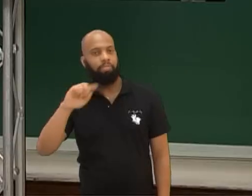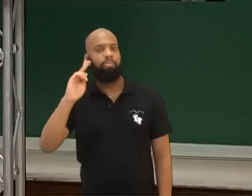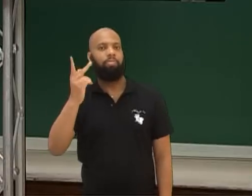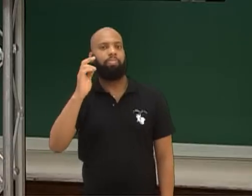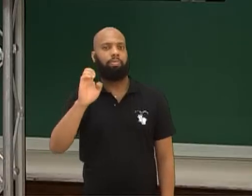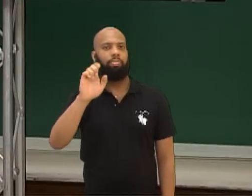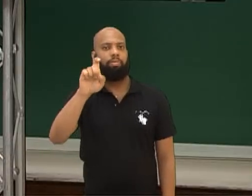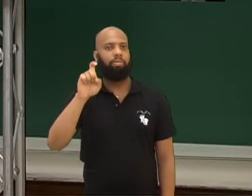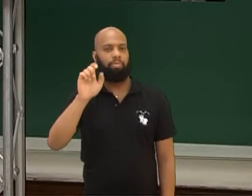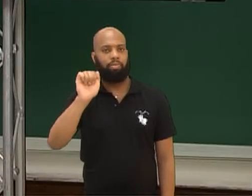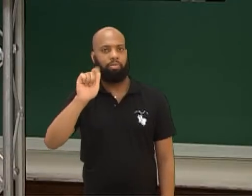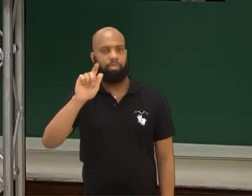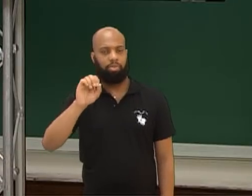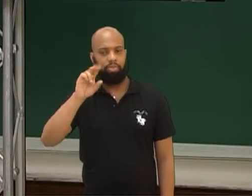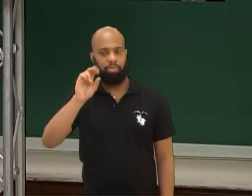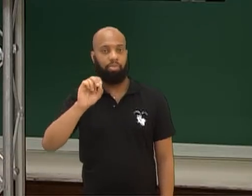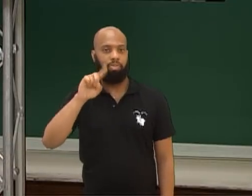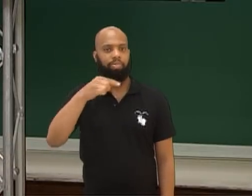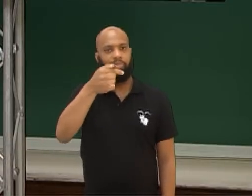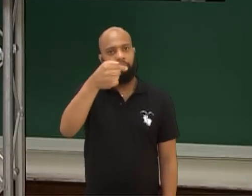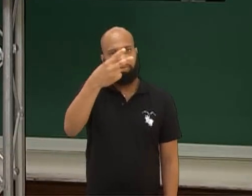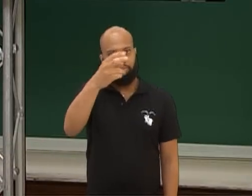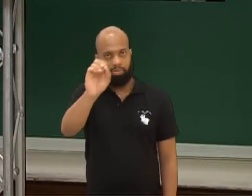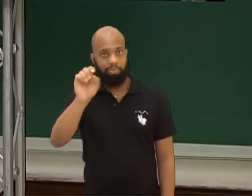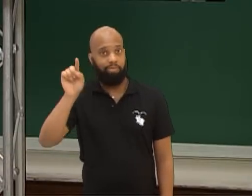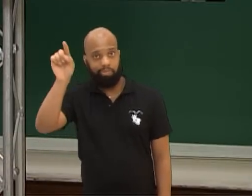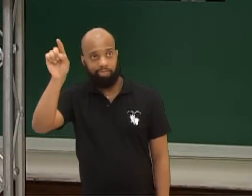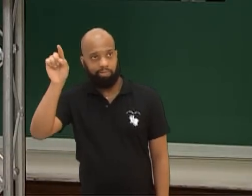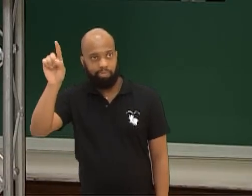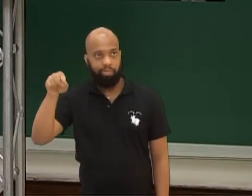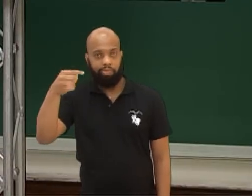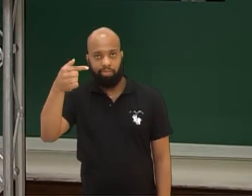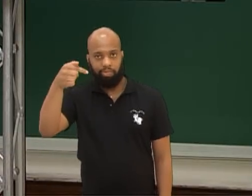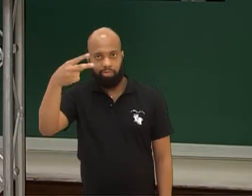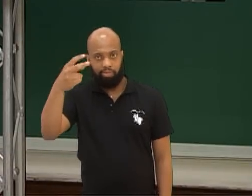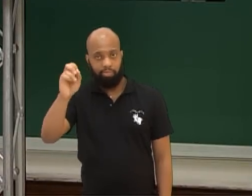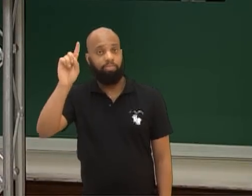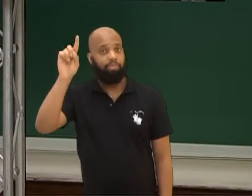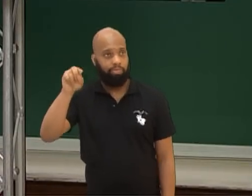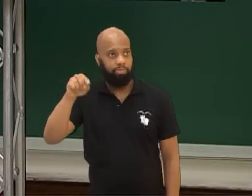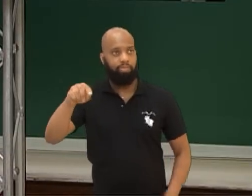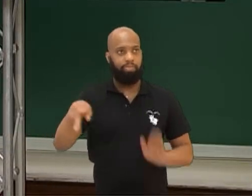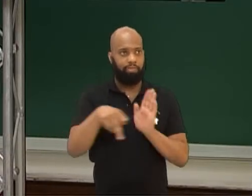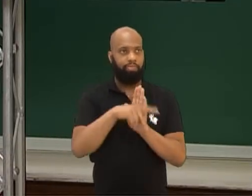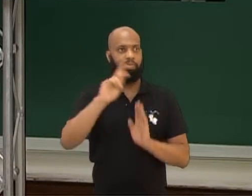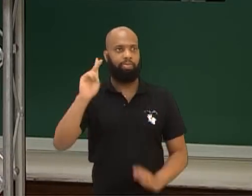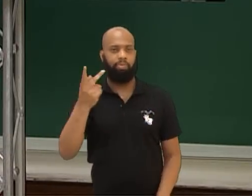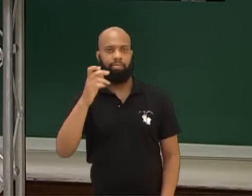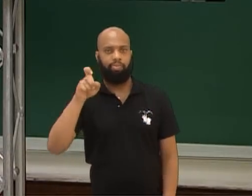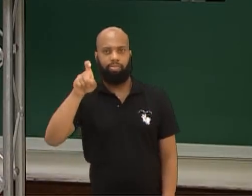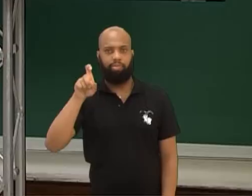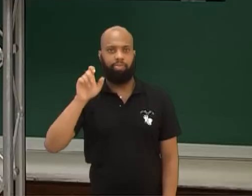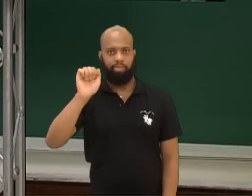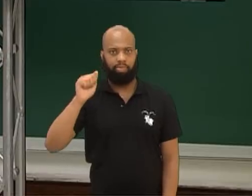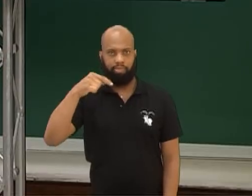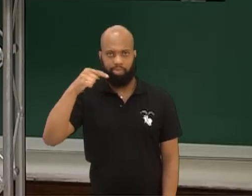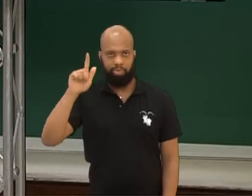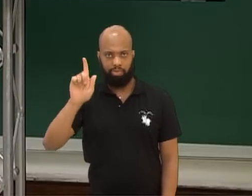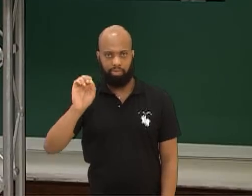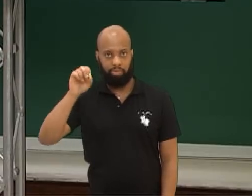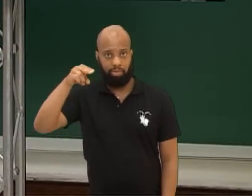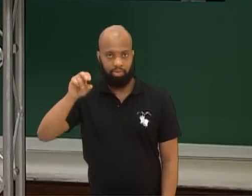hexágono, que é 720 graus. Então, é esse aqui. Então, como é que eu vou descobrir a medida do ângulo interno? Lembra como é que nós já fizemos